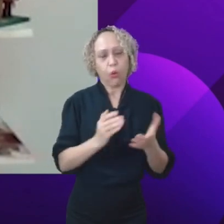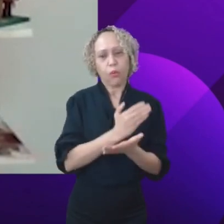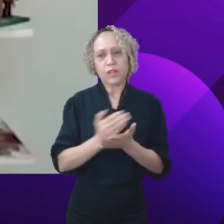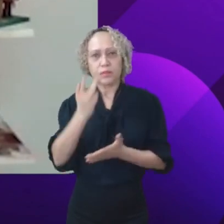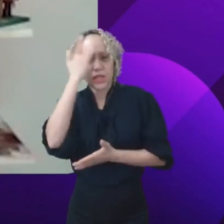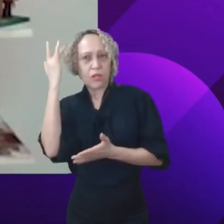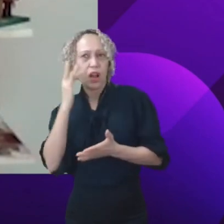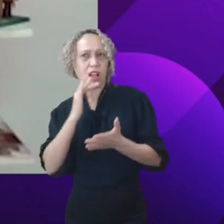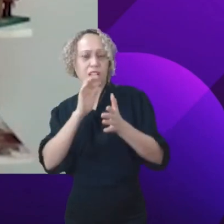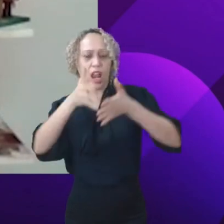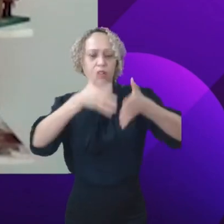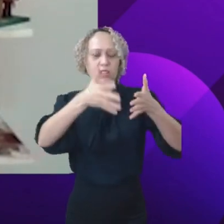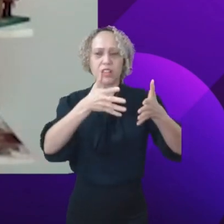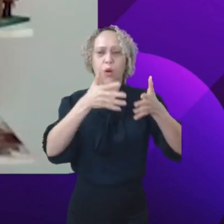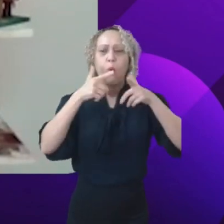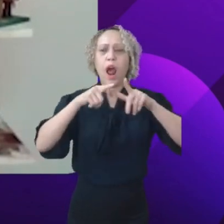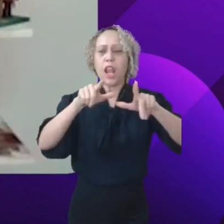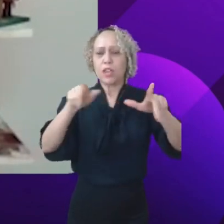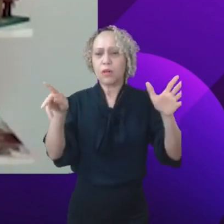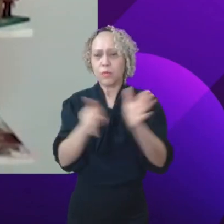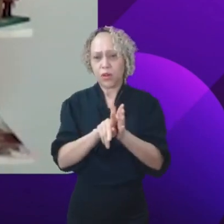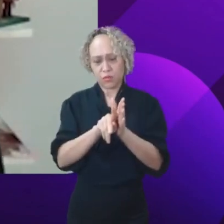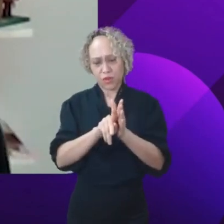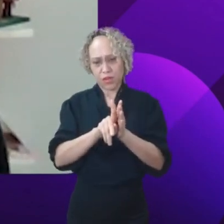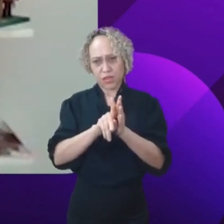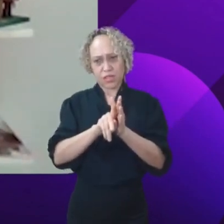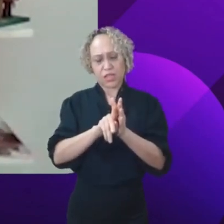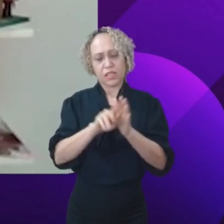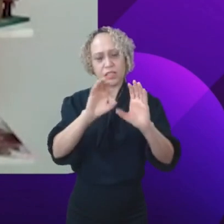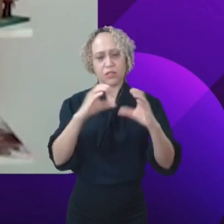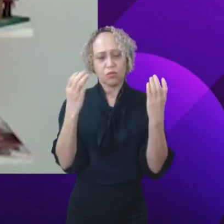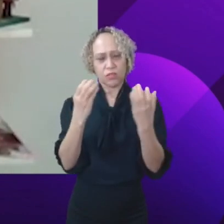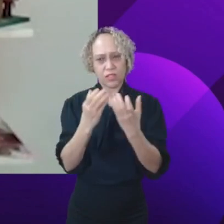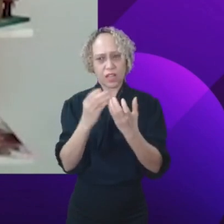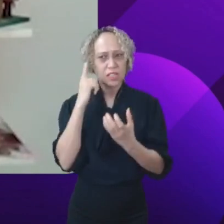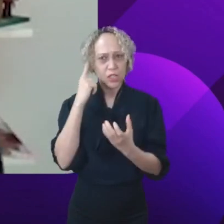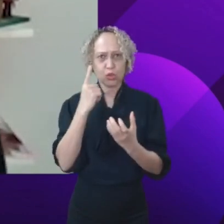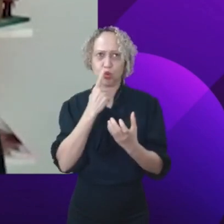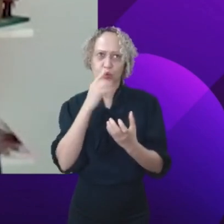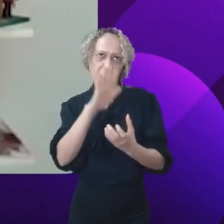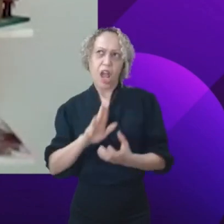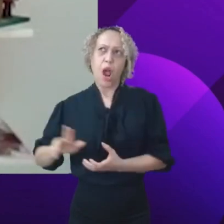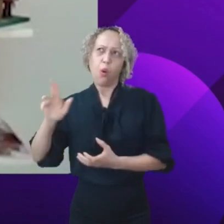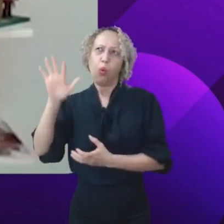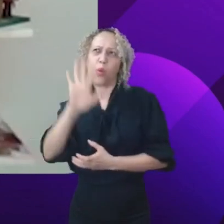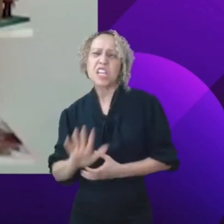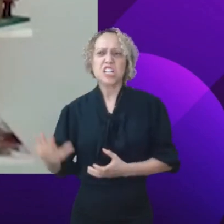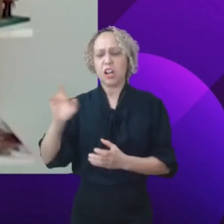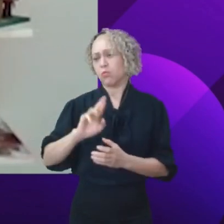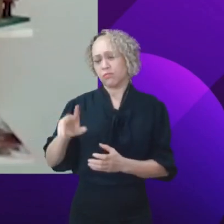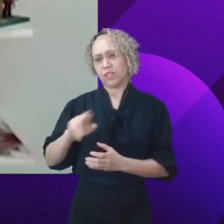a língua de sinais apenas como uma língua da população surda e não como uma língua em uso. Né? Não que ela não tenha sua